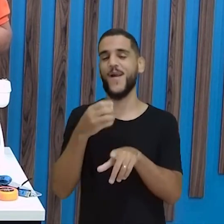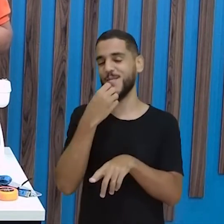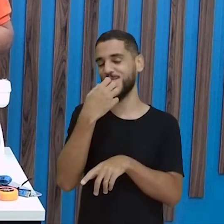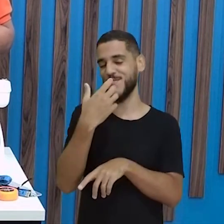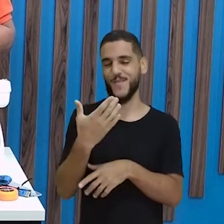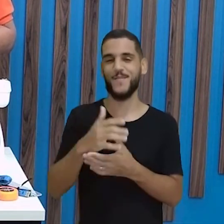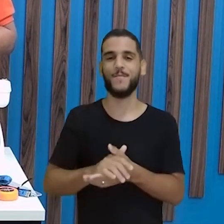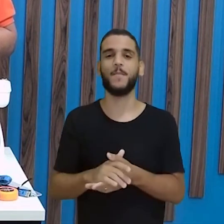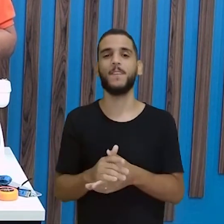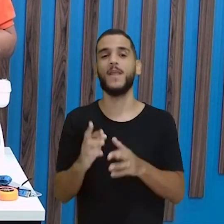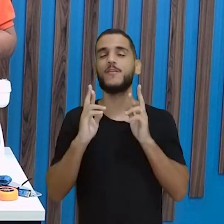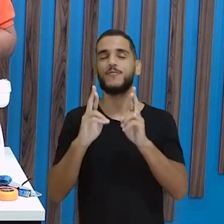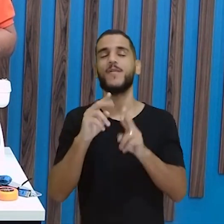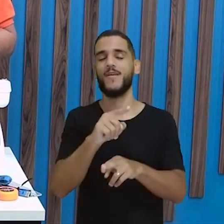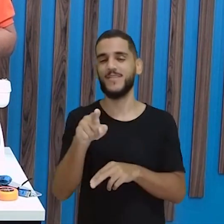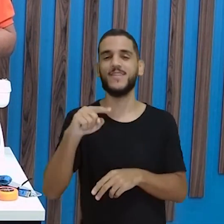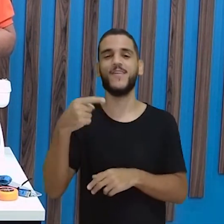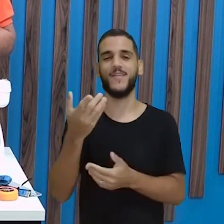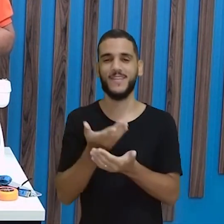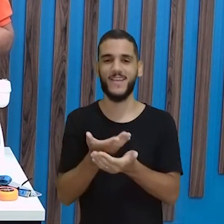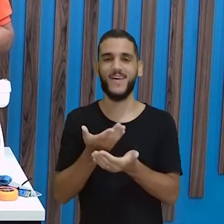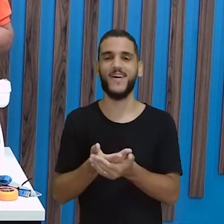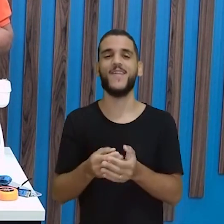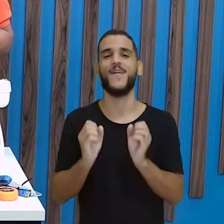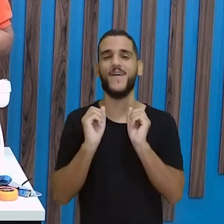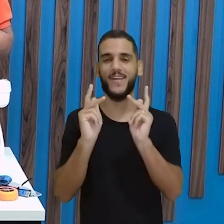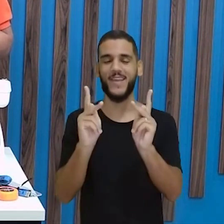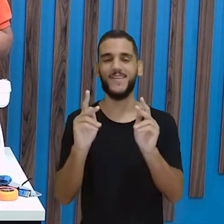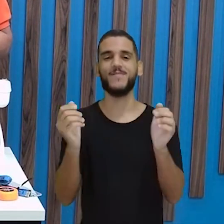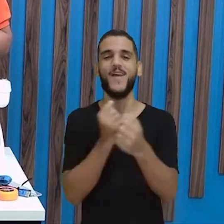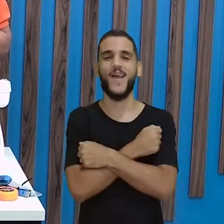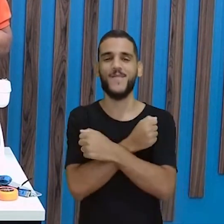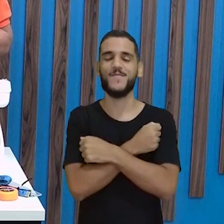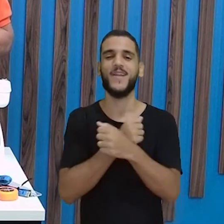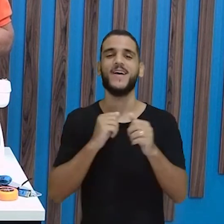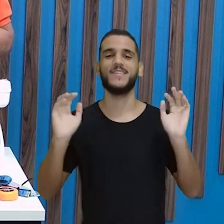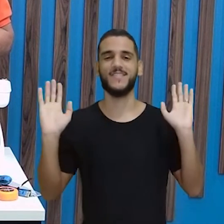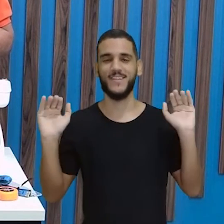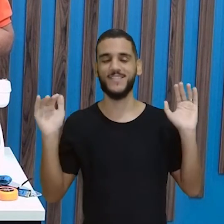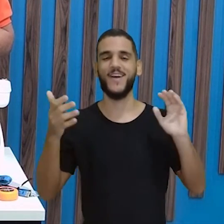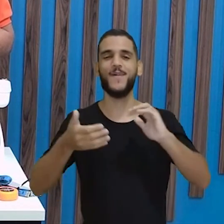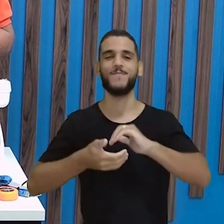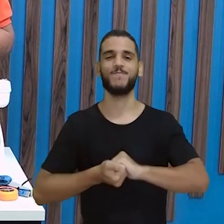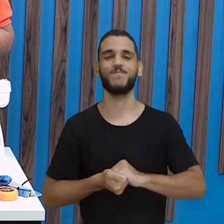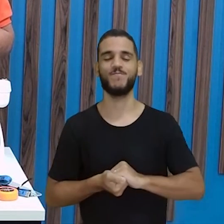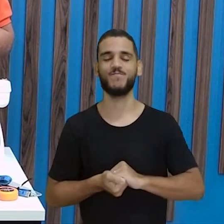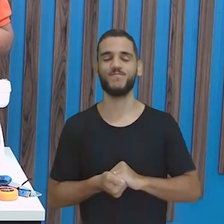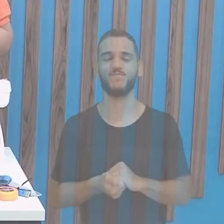e espero contar com vocês na próxima aula, tá bom? Um abraço para vocês, pessoal!